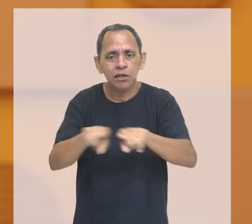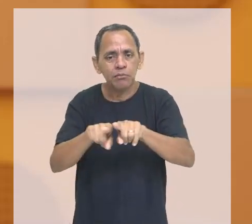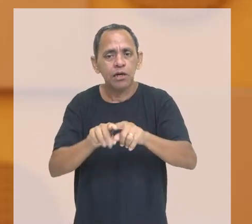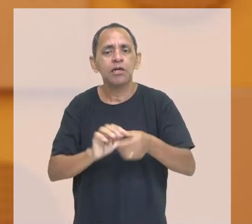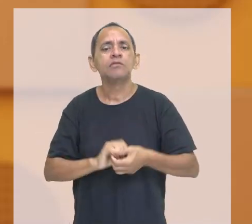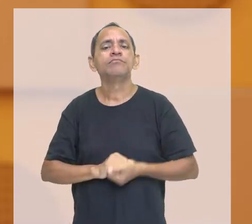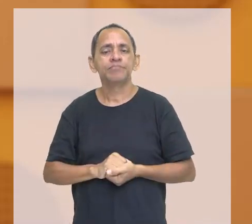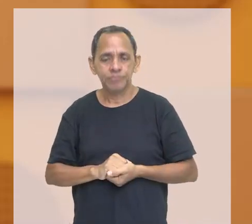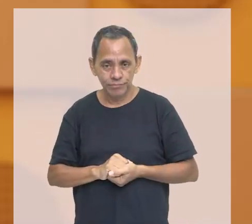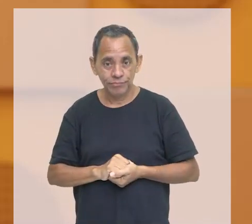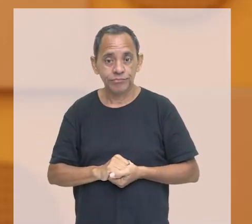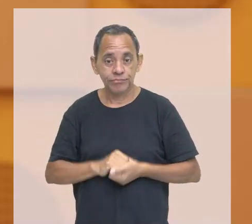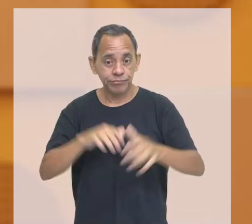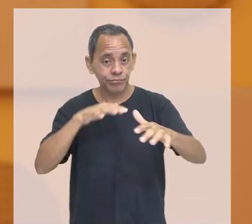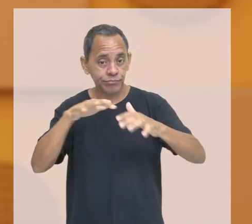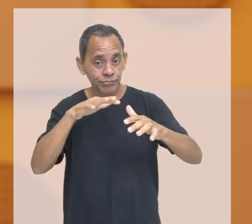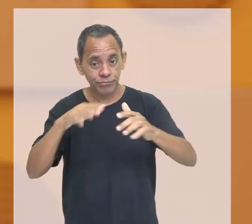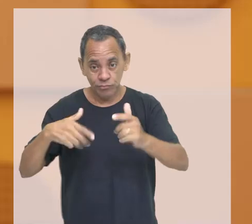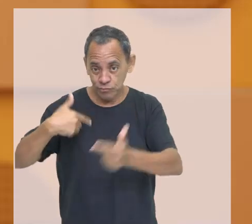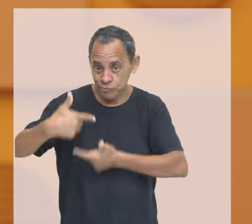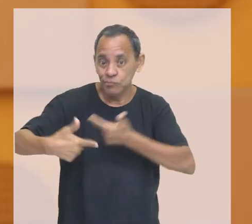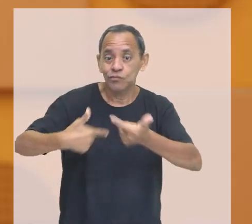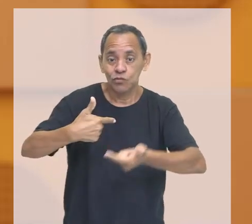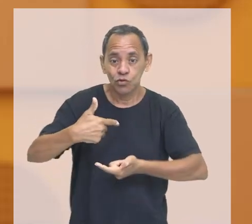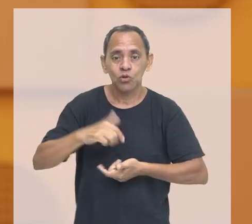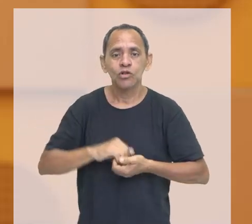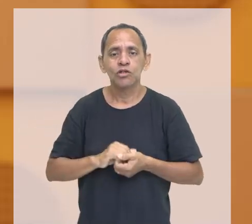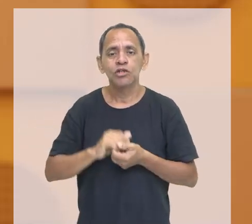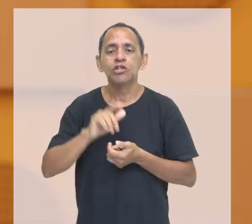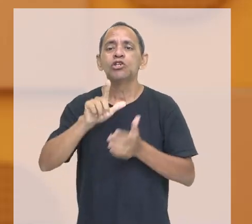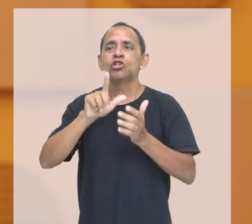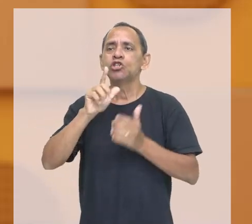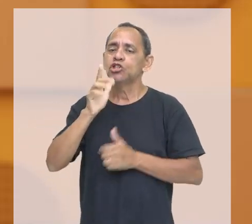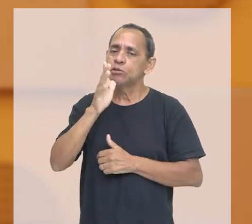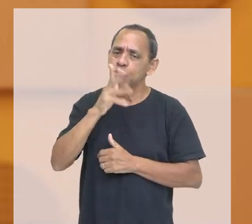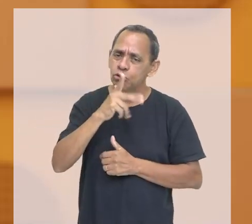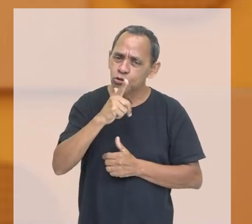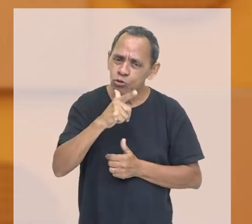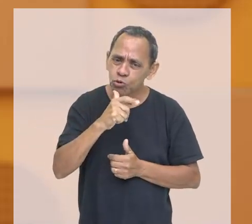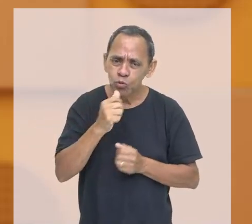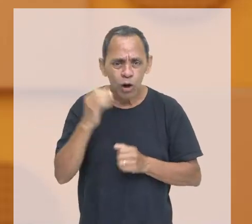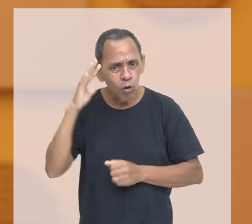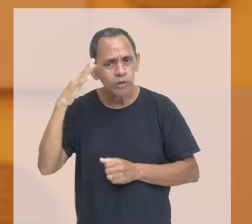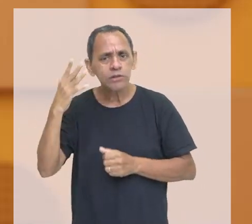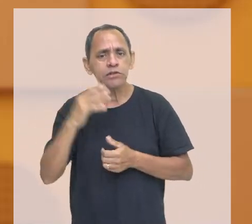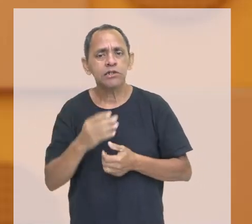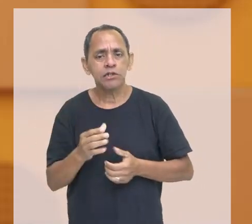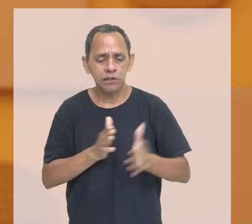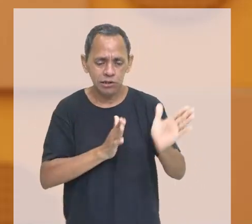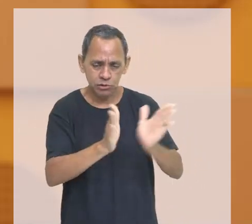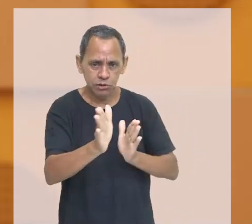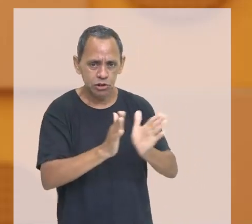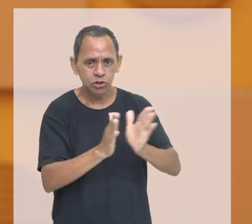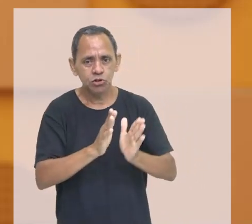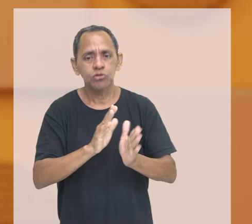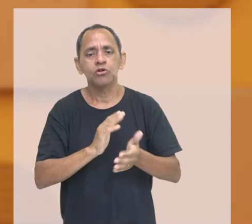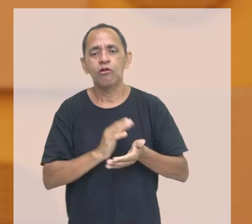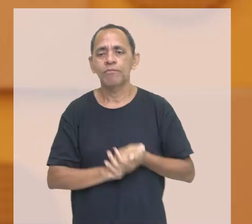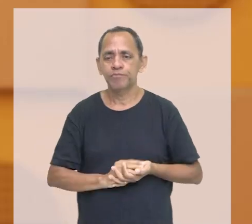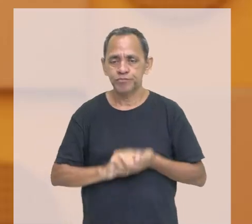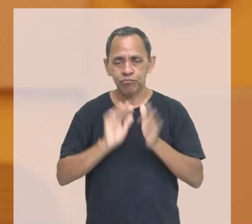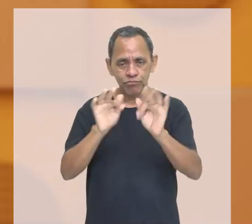inclusive o próprio movimento operário demorou a surgir dentro da Rússia. Apenas, galera, prestem atenção, no final do